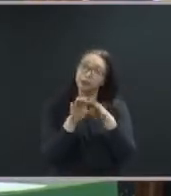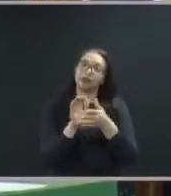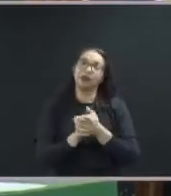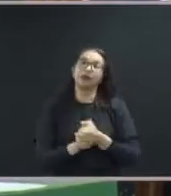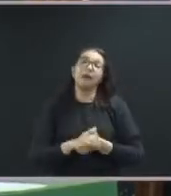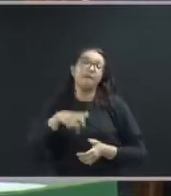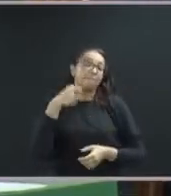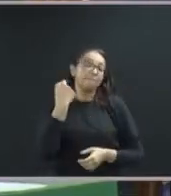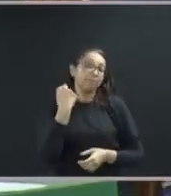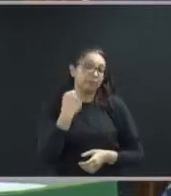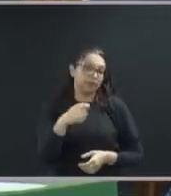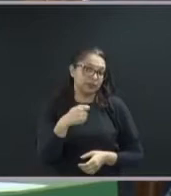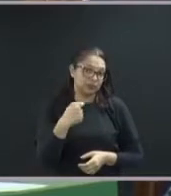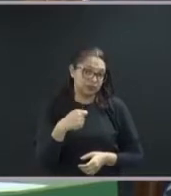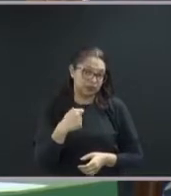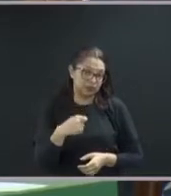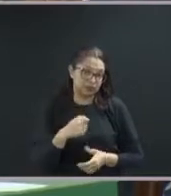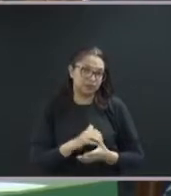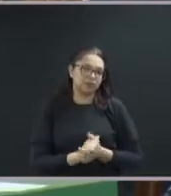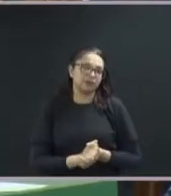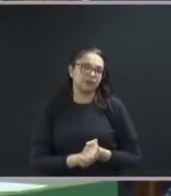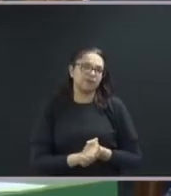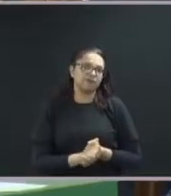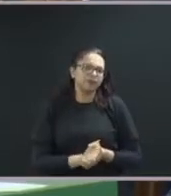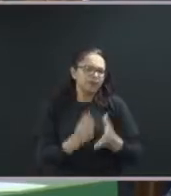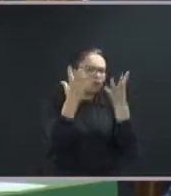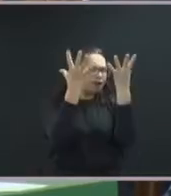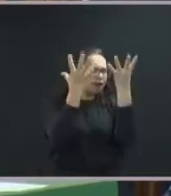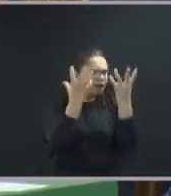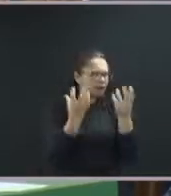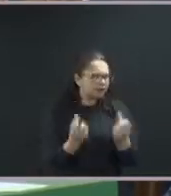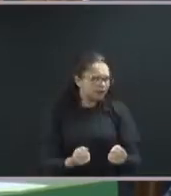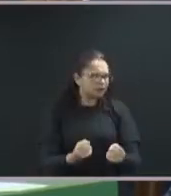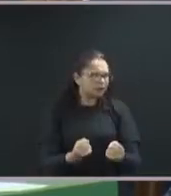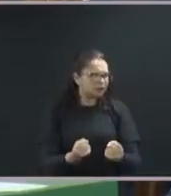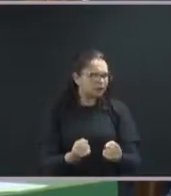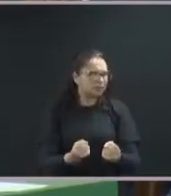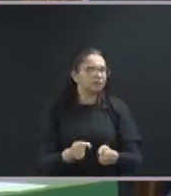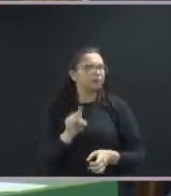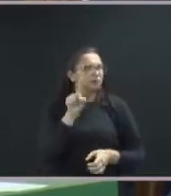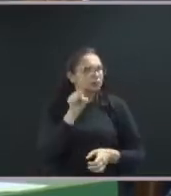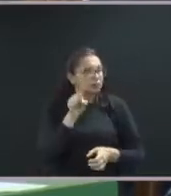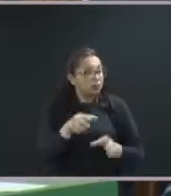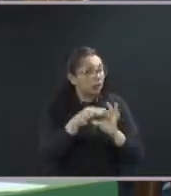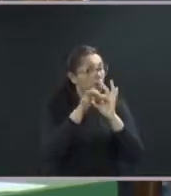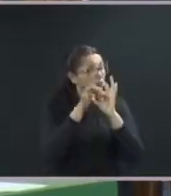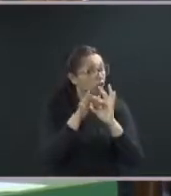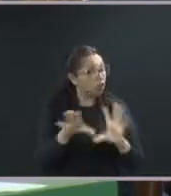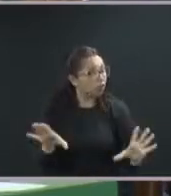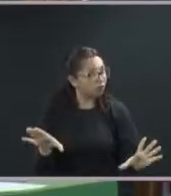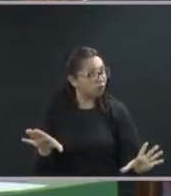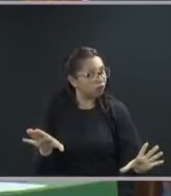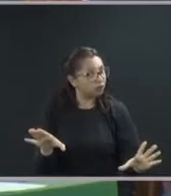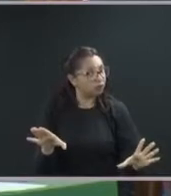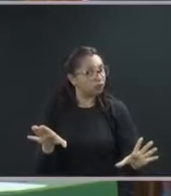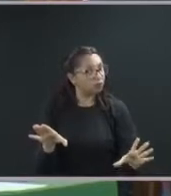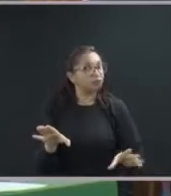toma a decisão de usar o seu livre-arbítrio. Isso é a sua